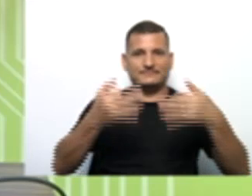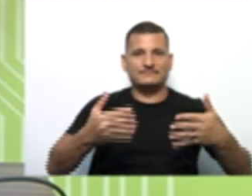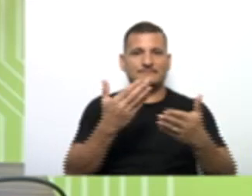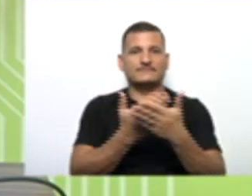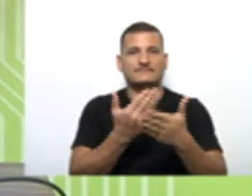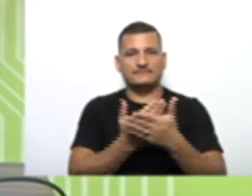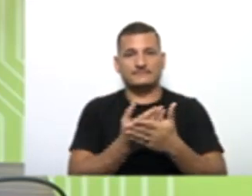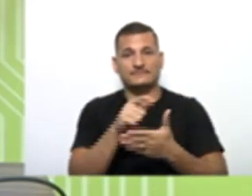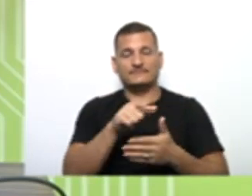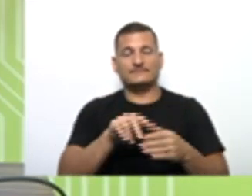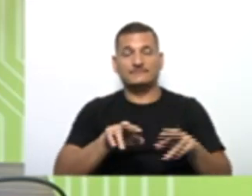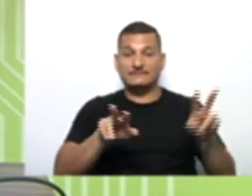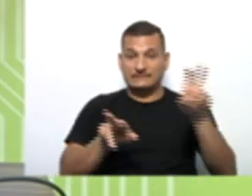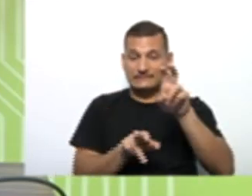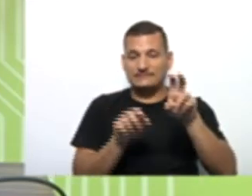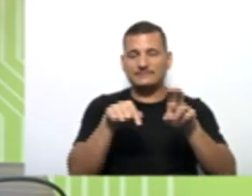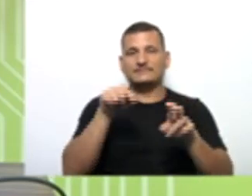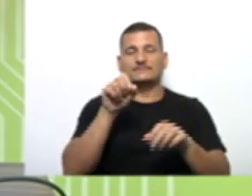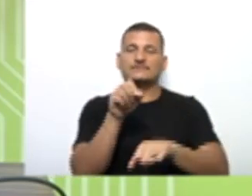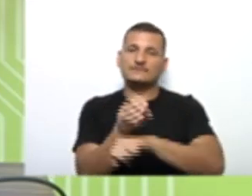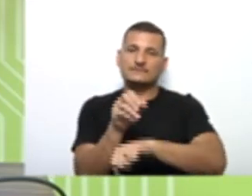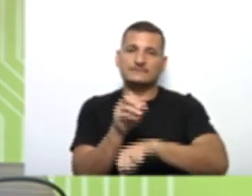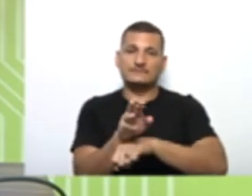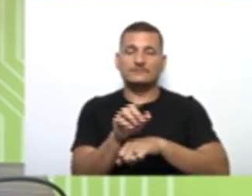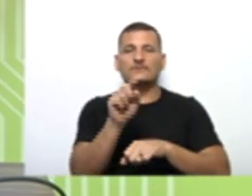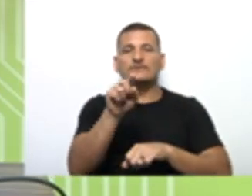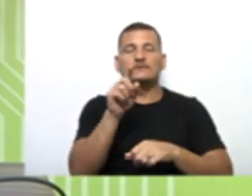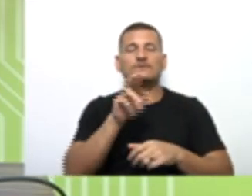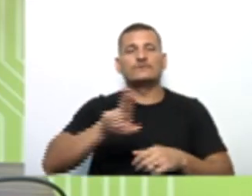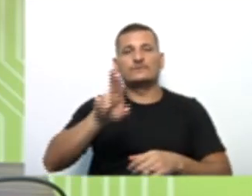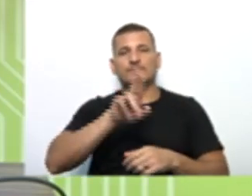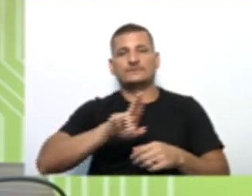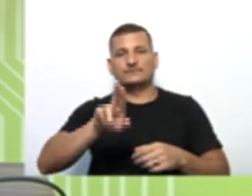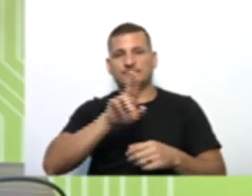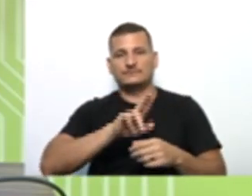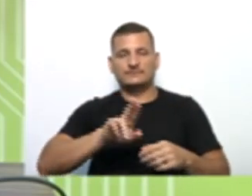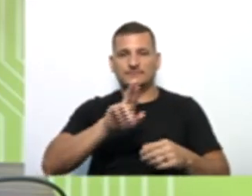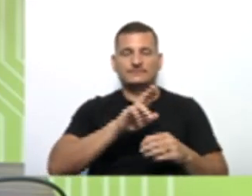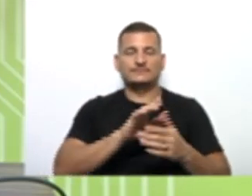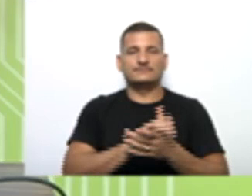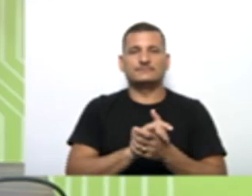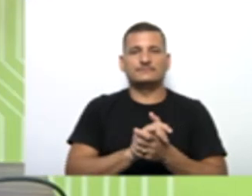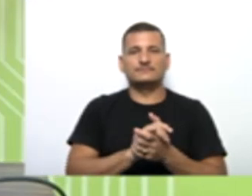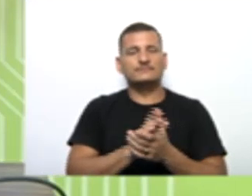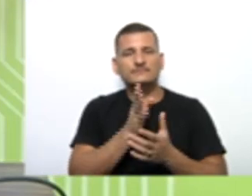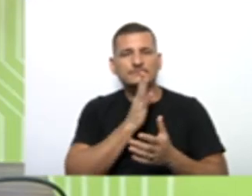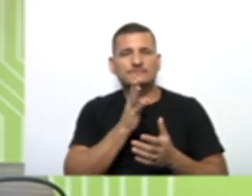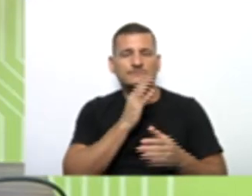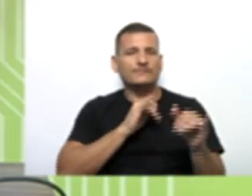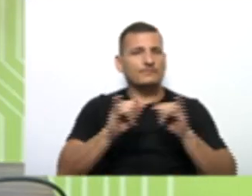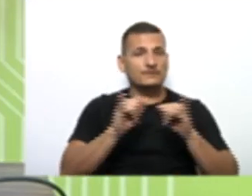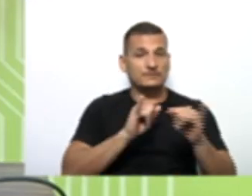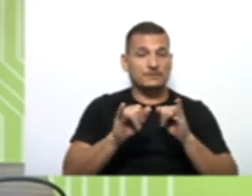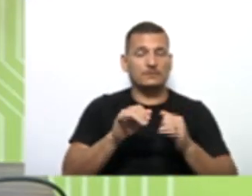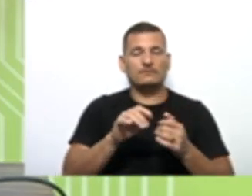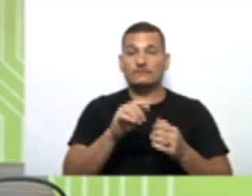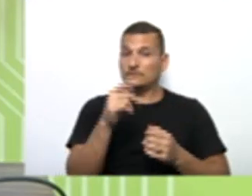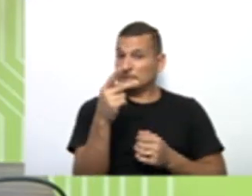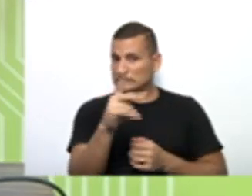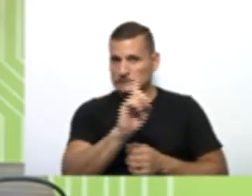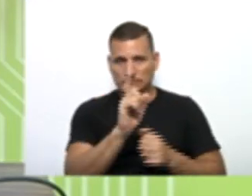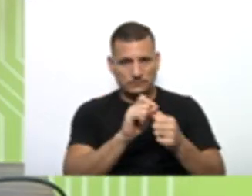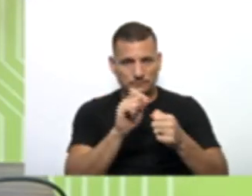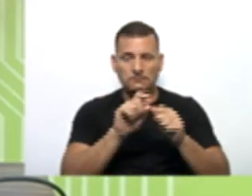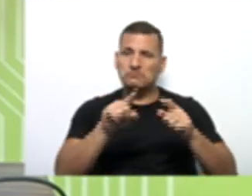é uma orientação para quando você utiliza uma informação, um conhecimento que não foi produzido por você, mas que você